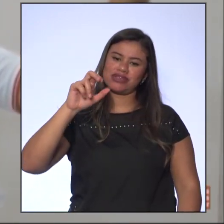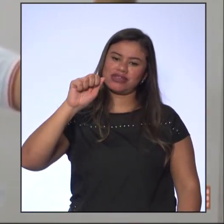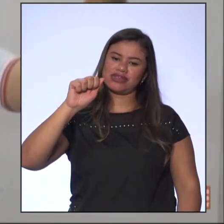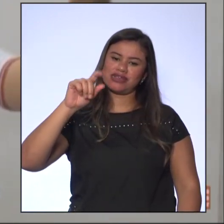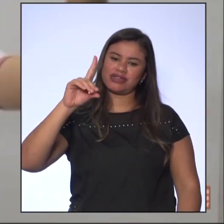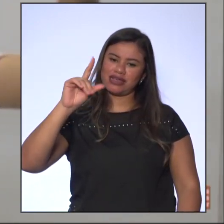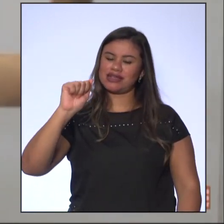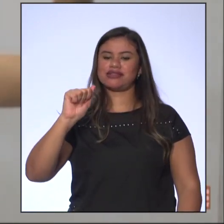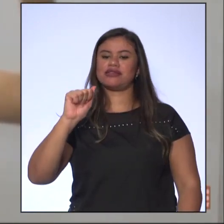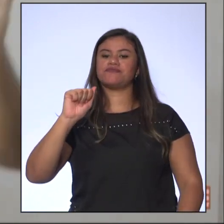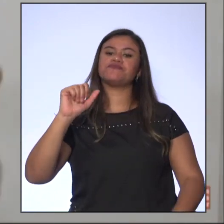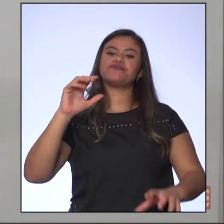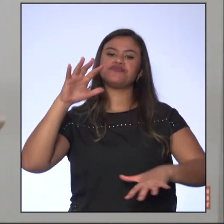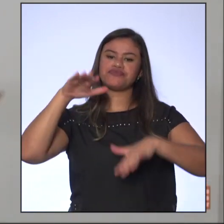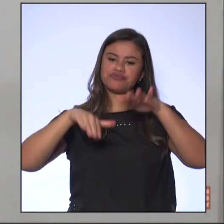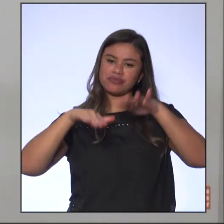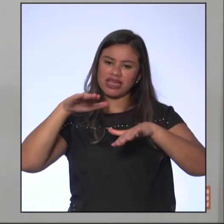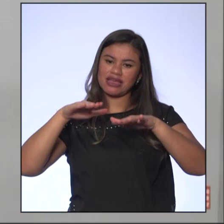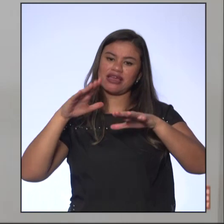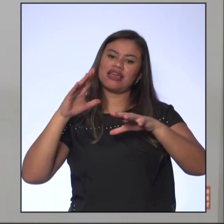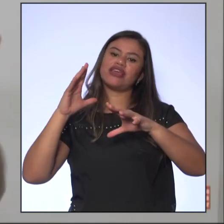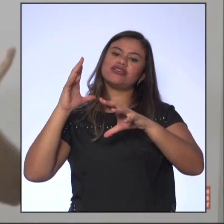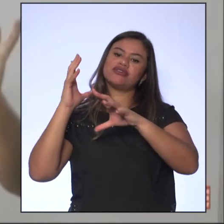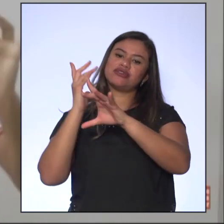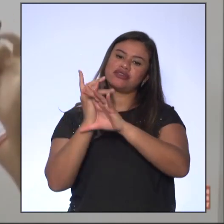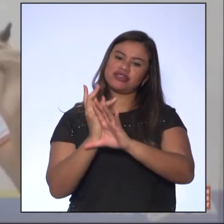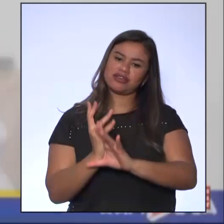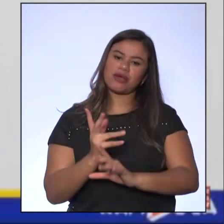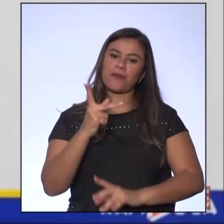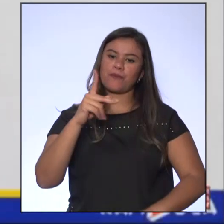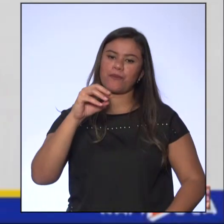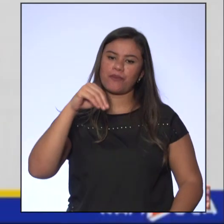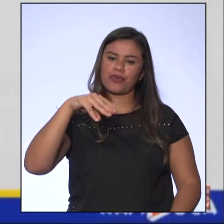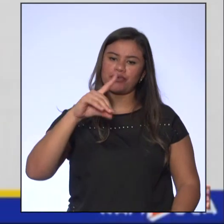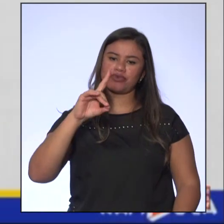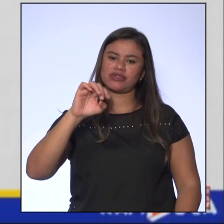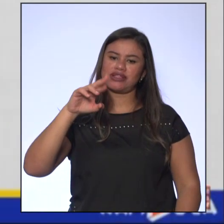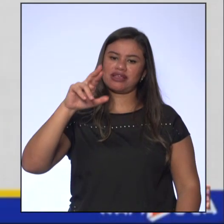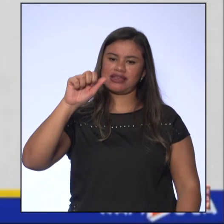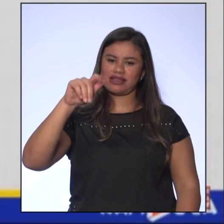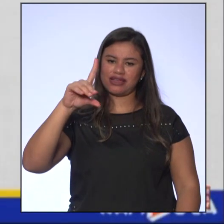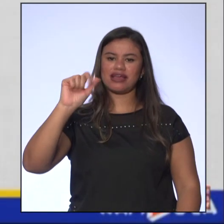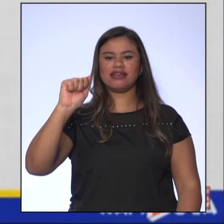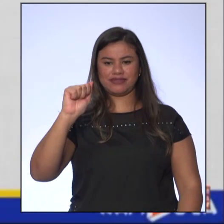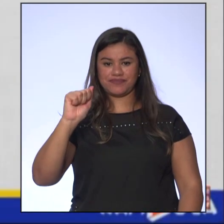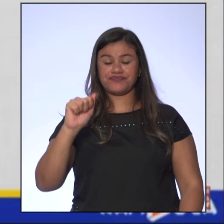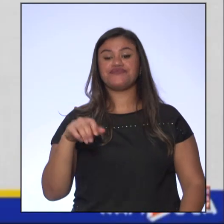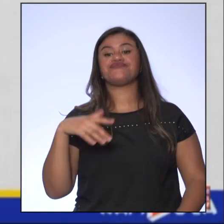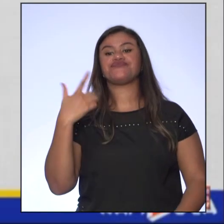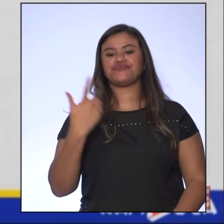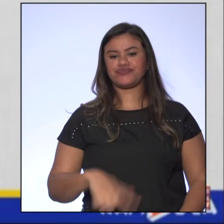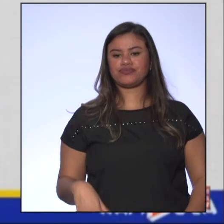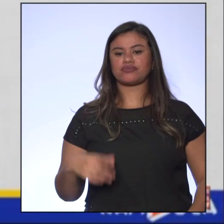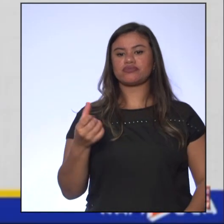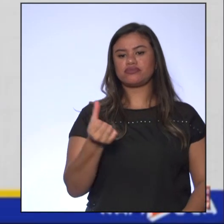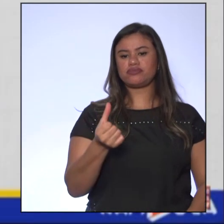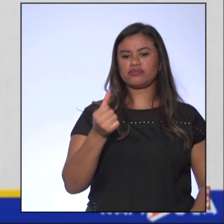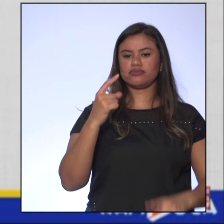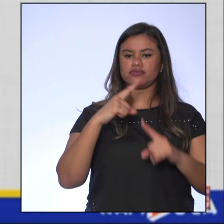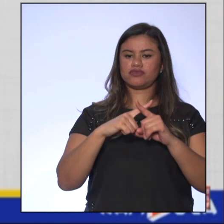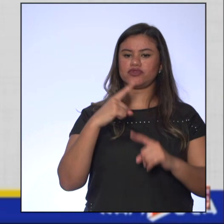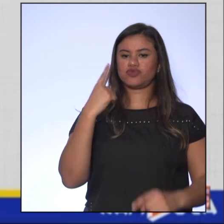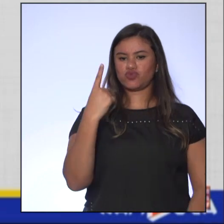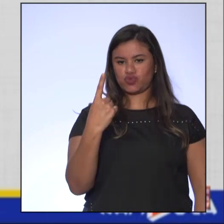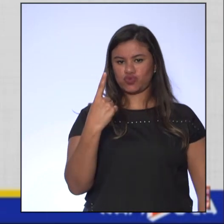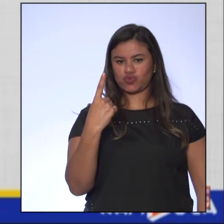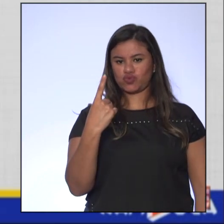na tela para eles olharem os valores aí. Então, primeiro aí, 6 vezes 1. Depois, 4. Qual é o peso